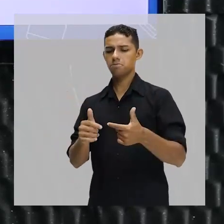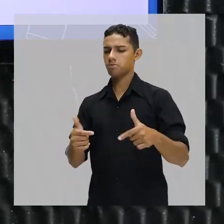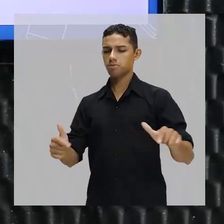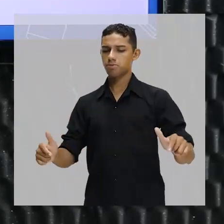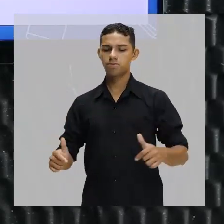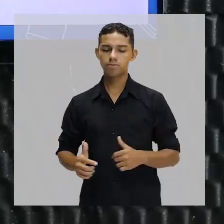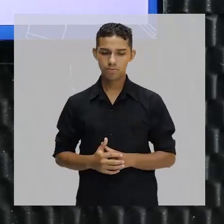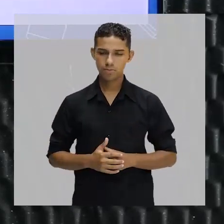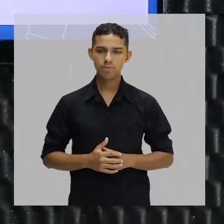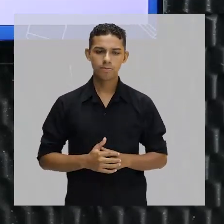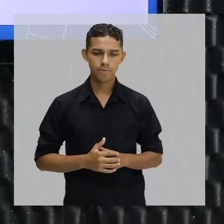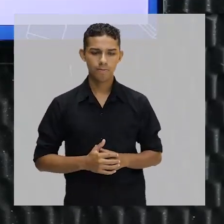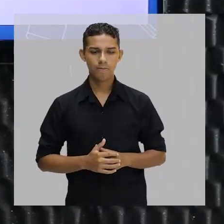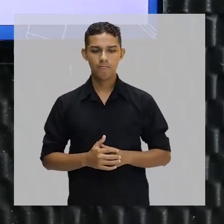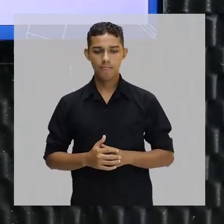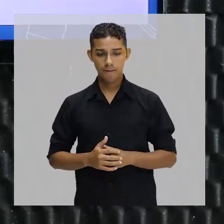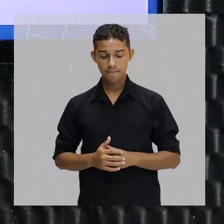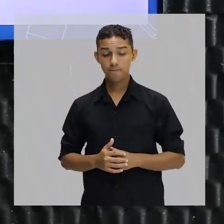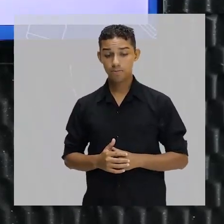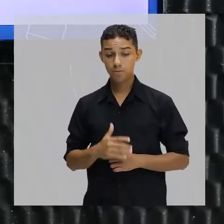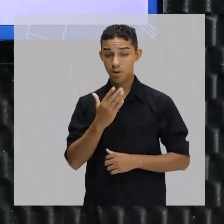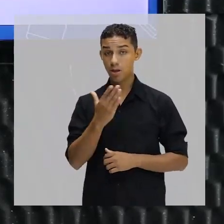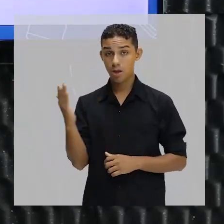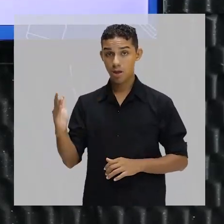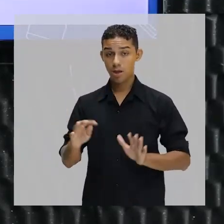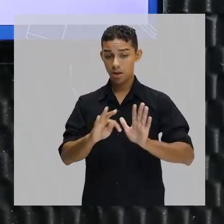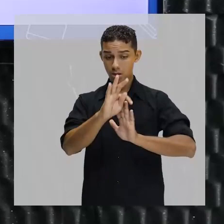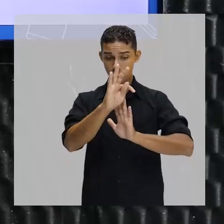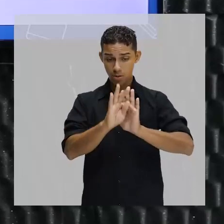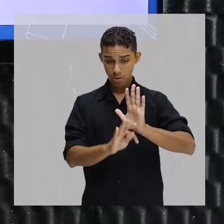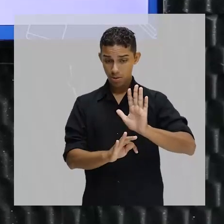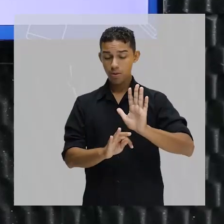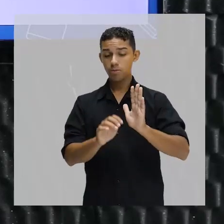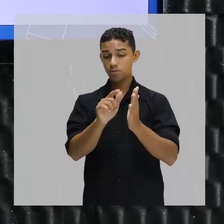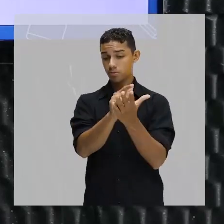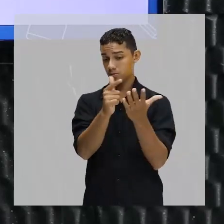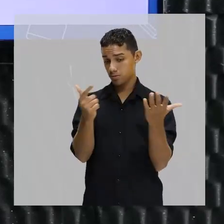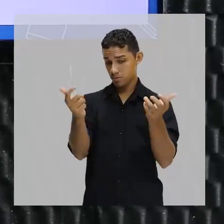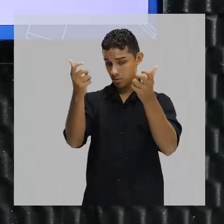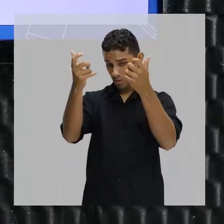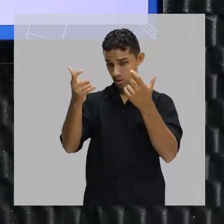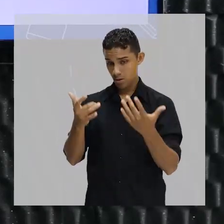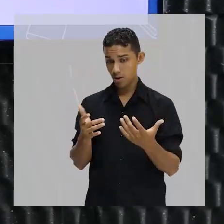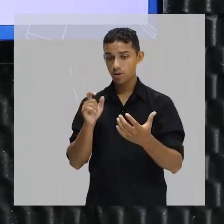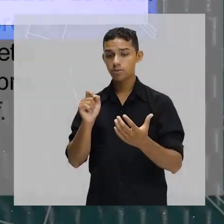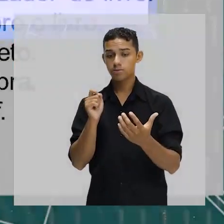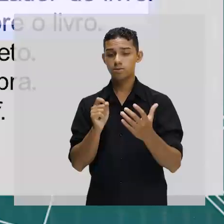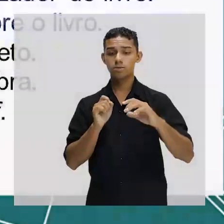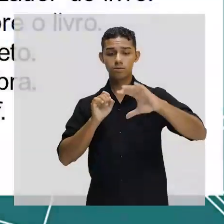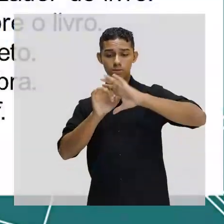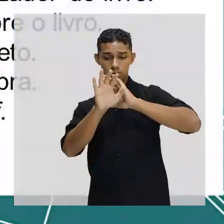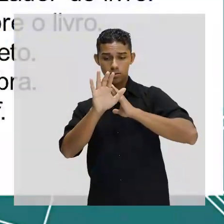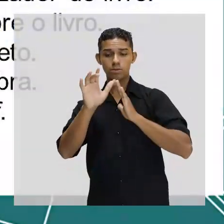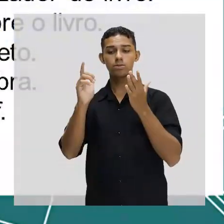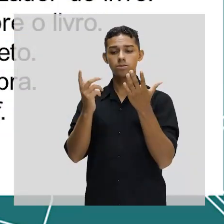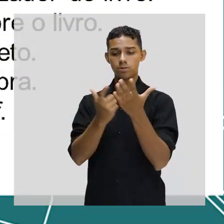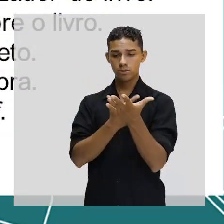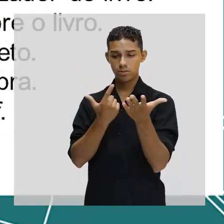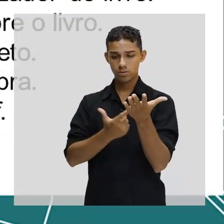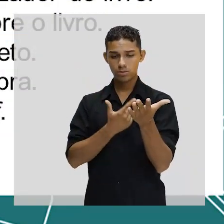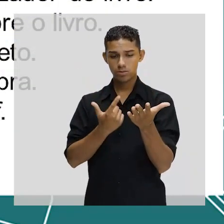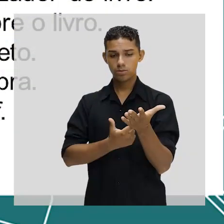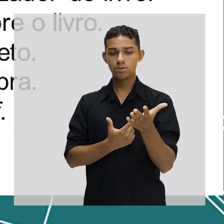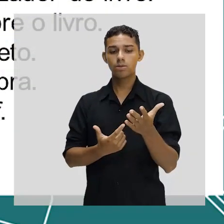regras. O fragmento do texto jornalístico aborda o lançamento de um livro sobre arte knife no